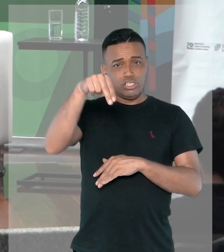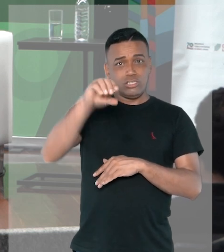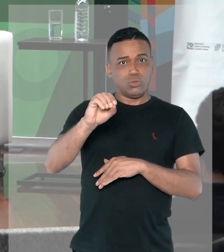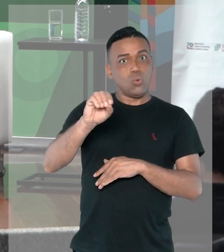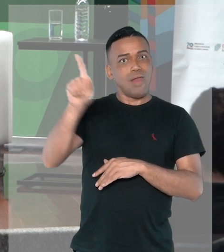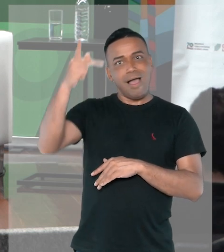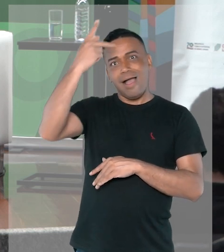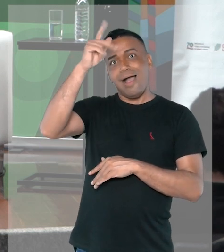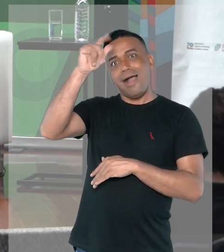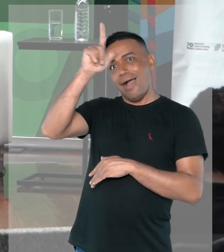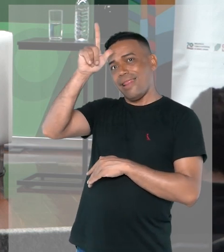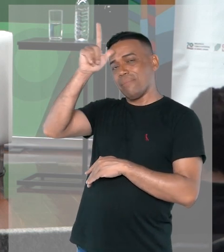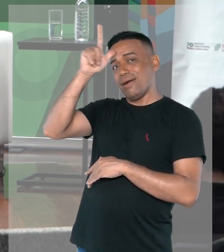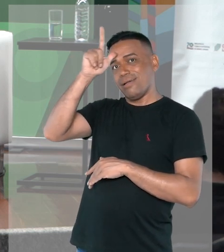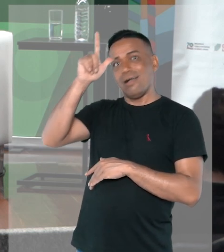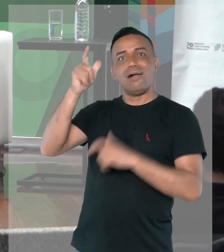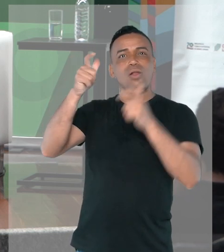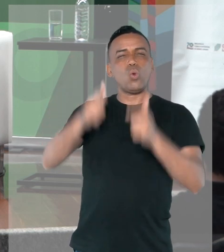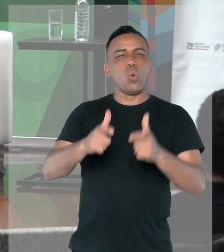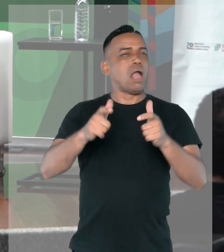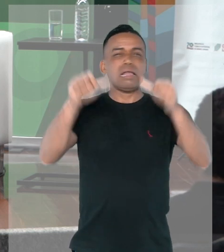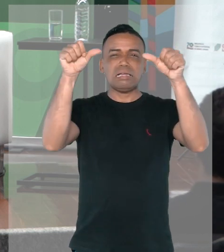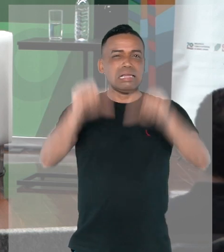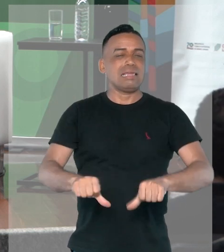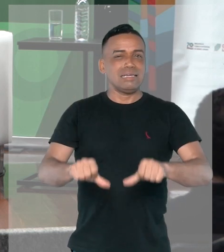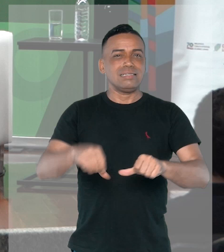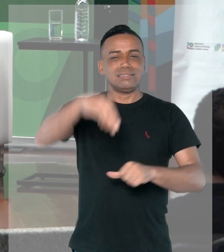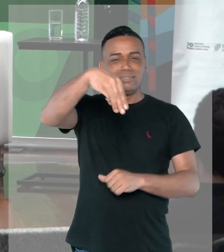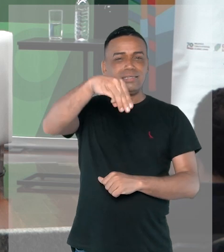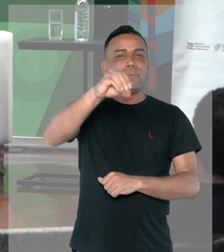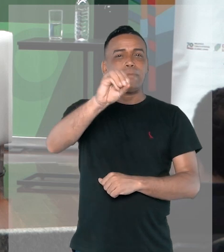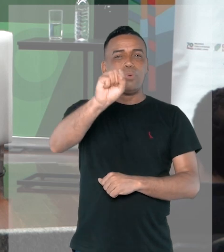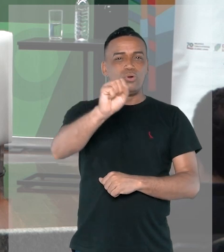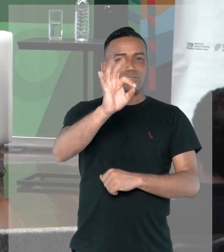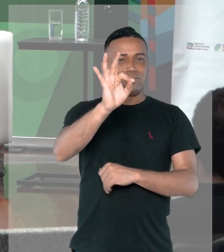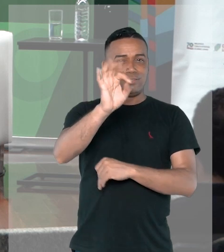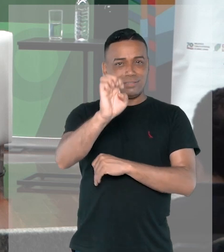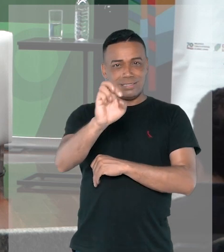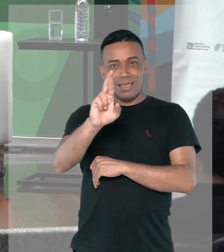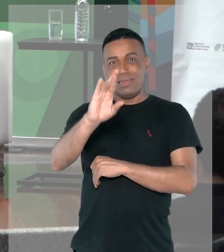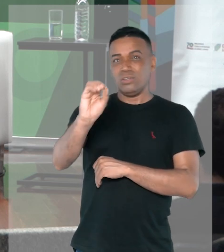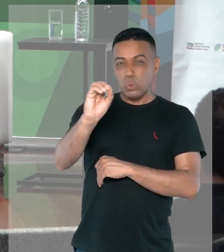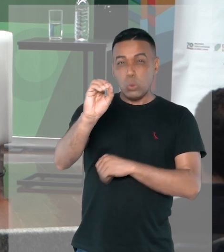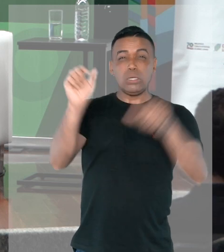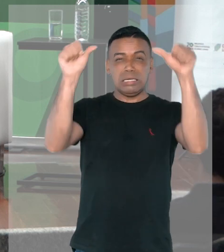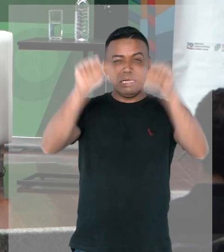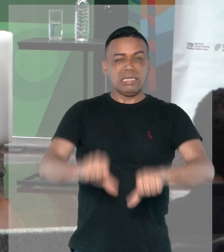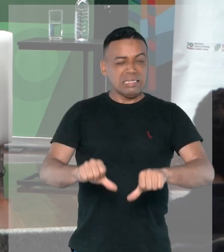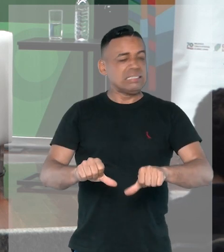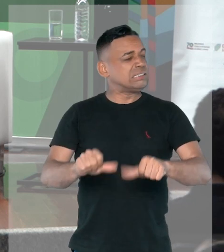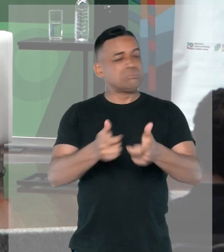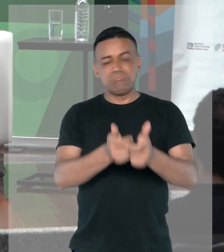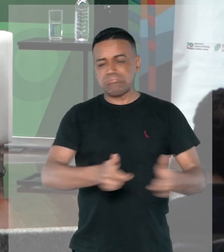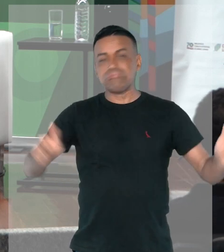e quando o mosteiro entra em crise também, né? Não sei se vocês sabem, vocês pensam que está tudo um santinho lá dentro, não é não. Entra em crise, ele teve uma crise